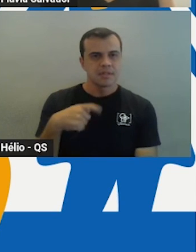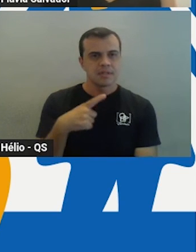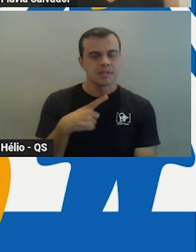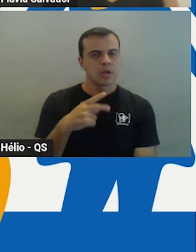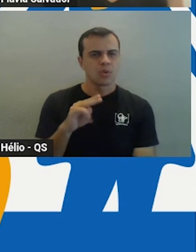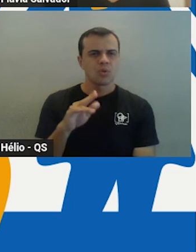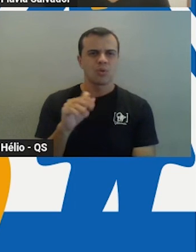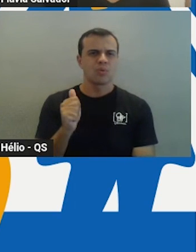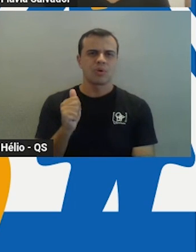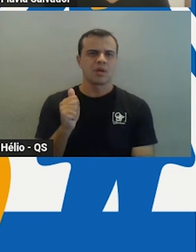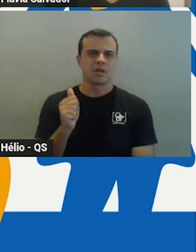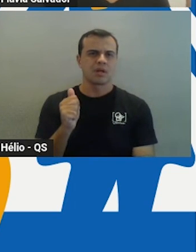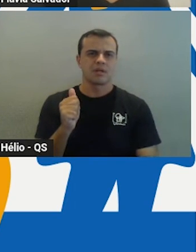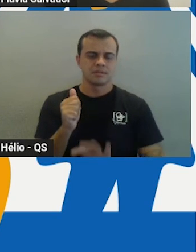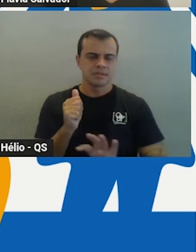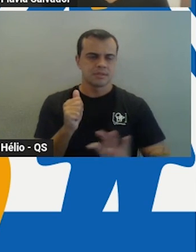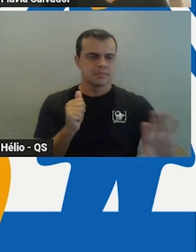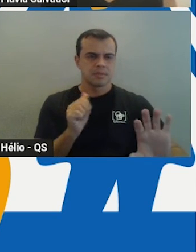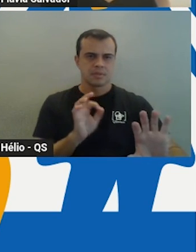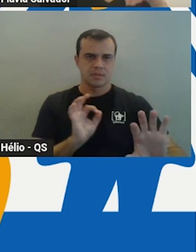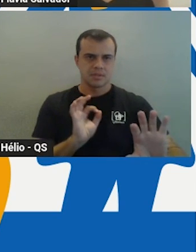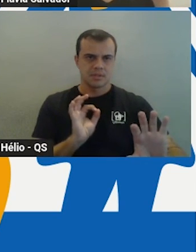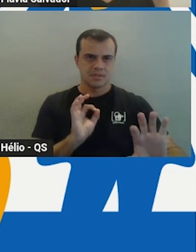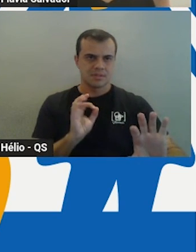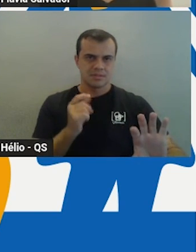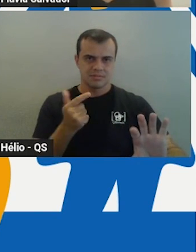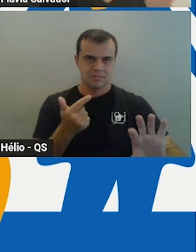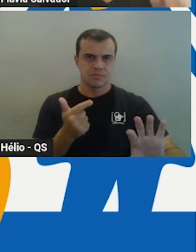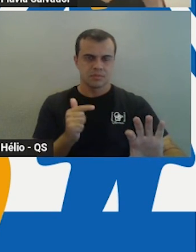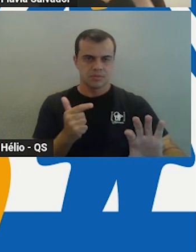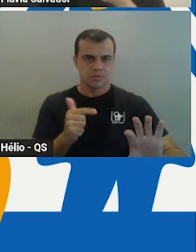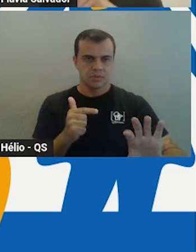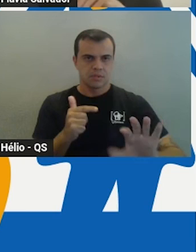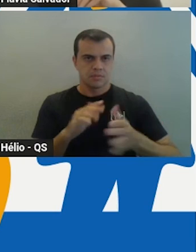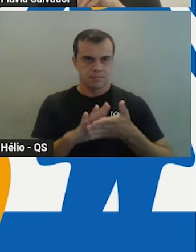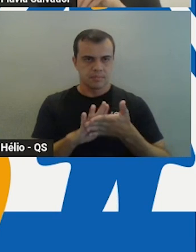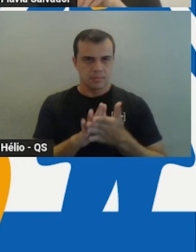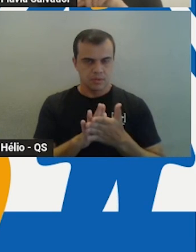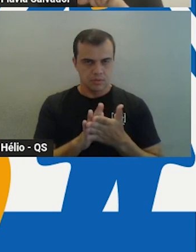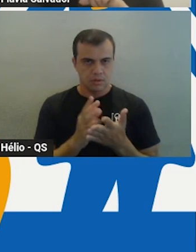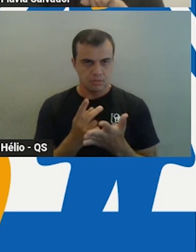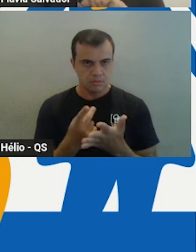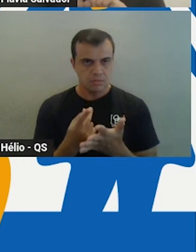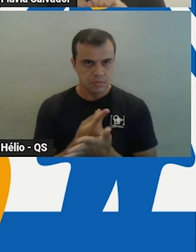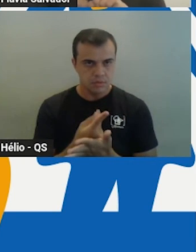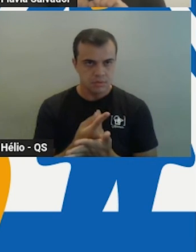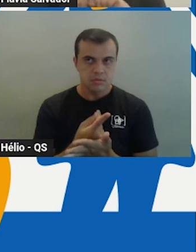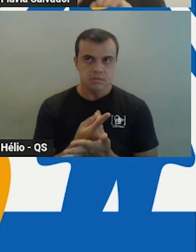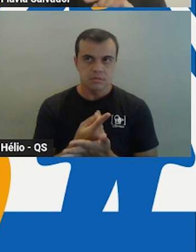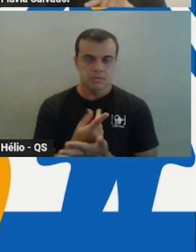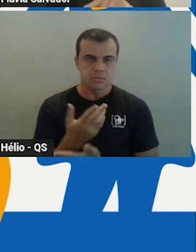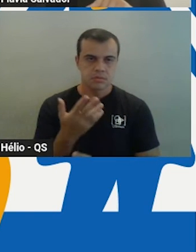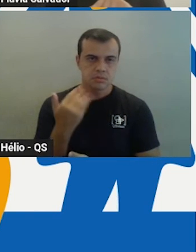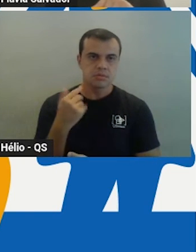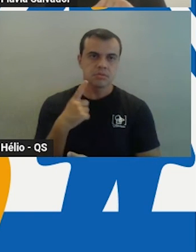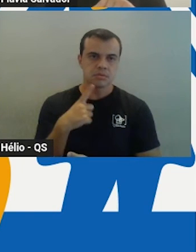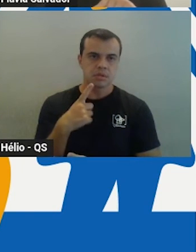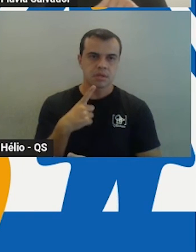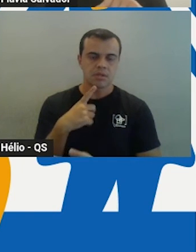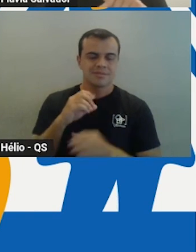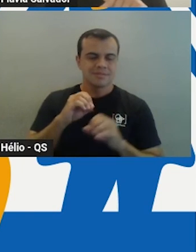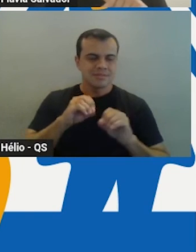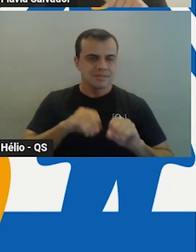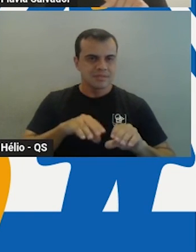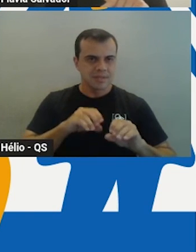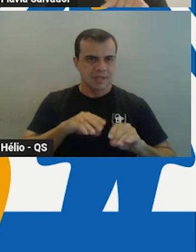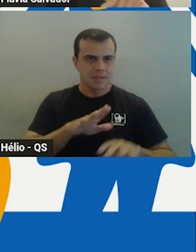ter segregado ninguém, se não existisse um preconceito que tenha sido ensinado